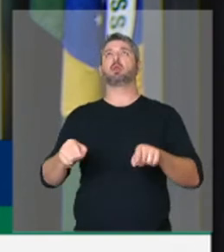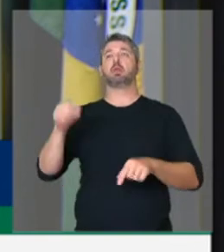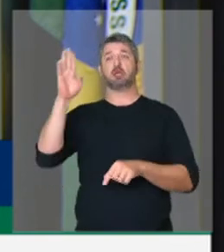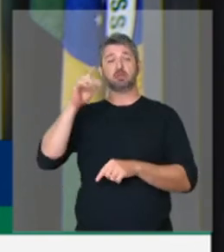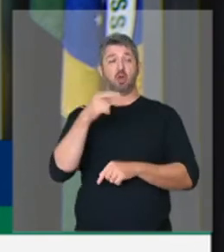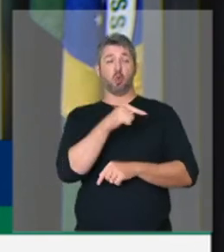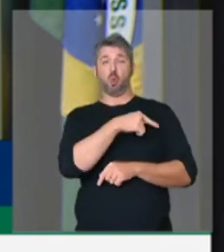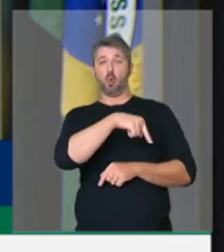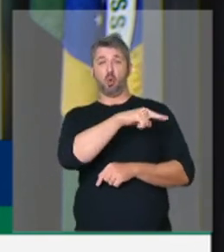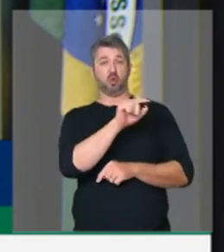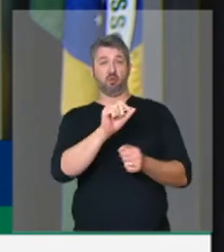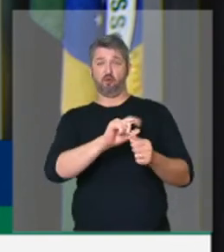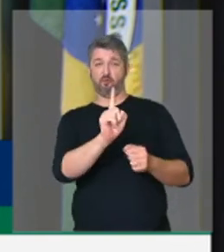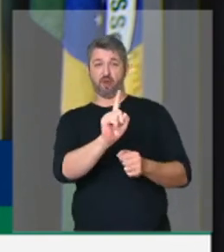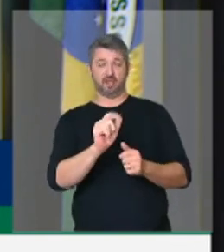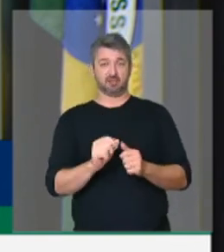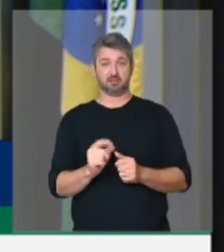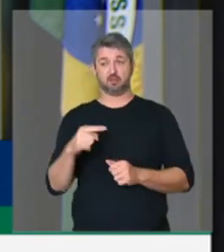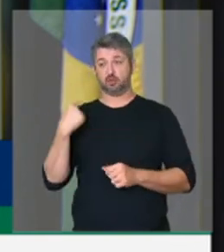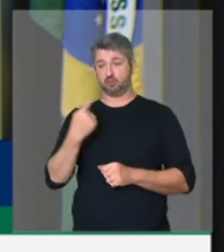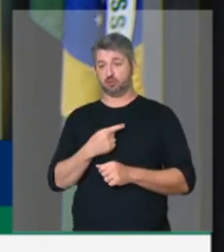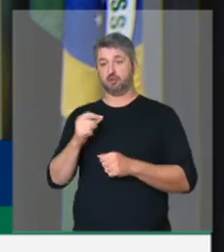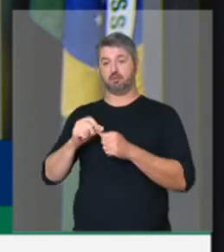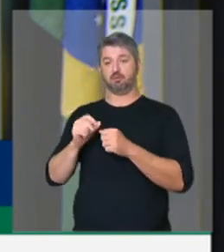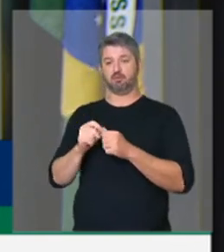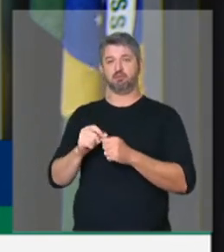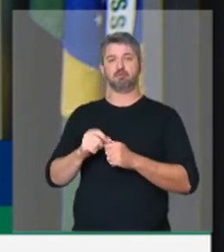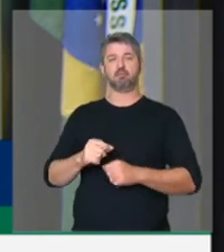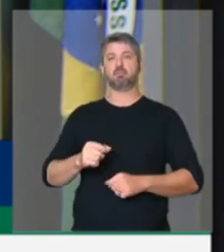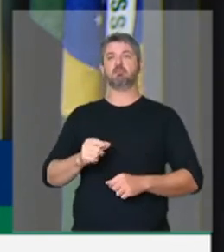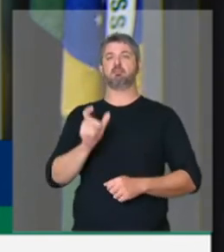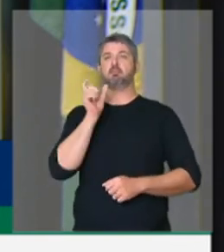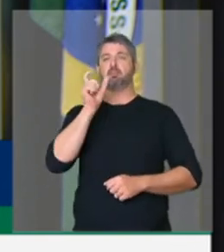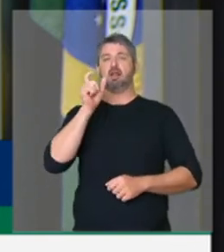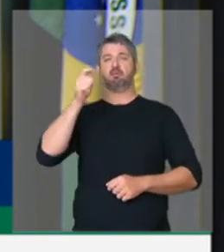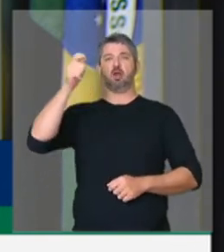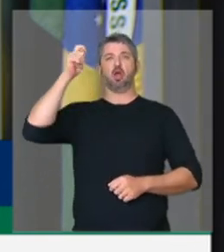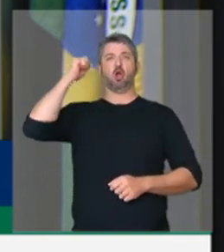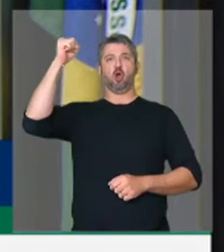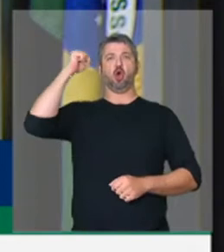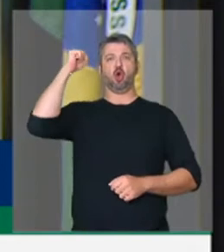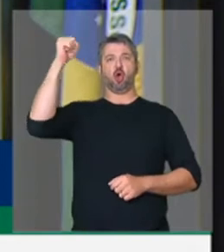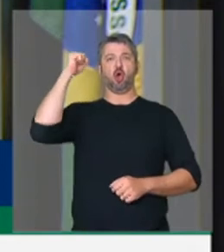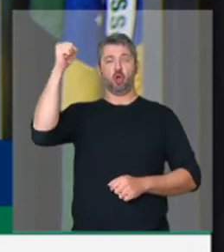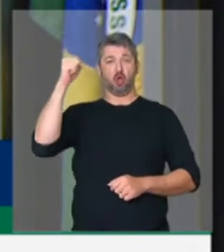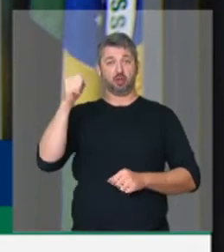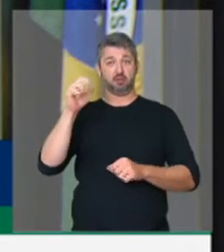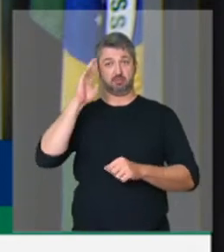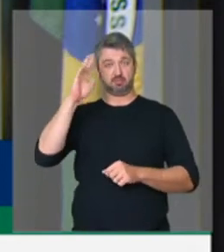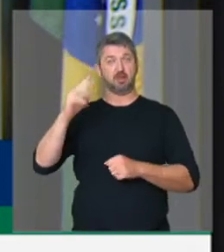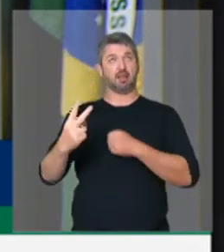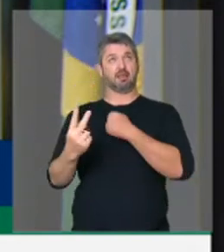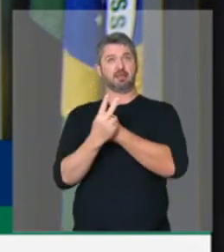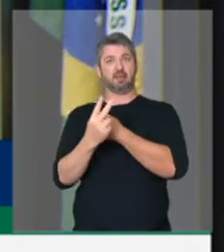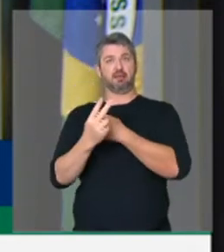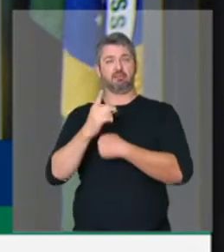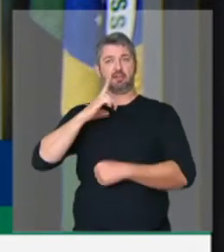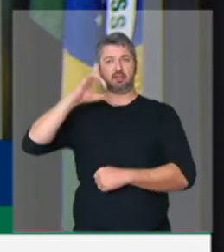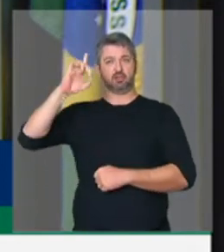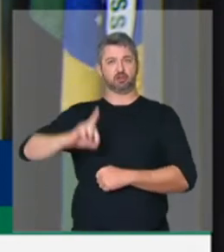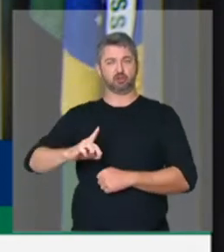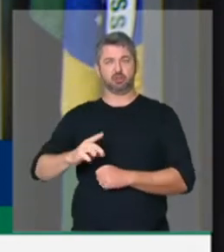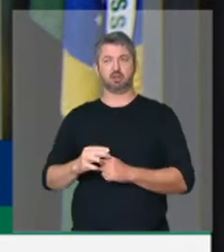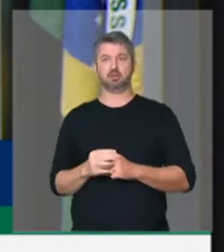manifestações. Nós praticamos palavra de ordem, principalmente em relação à legítima defesa, ao direito à